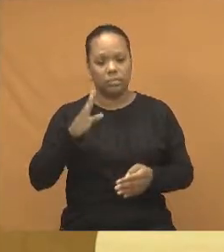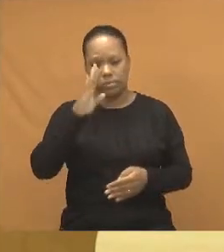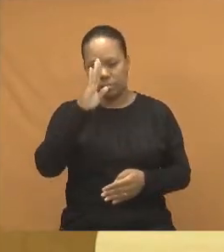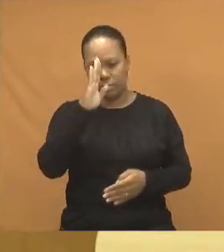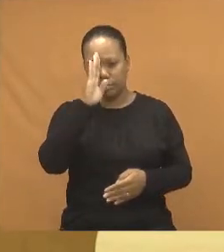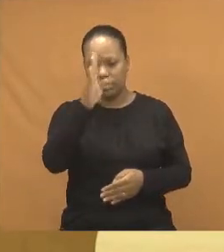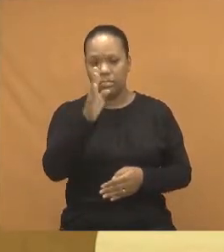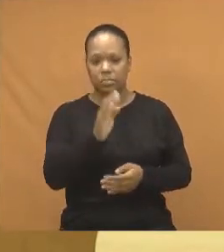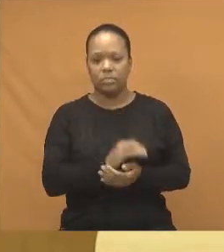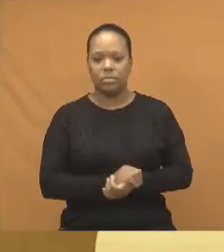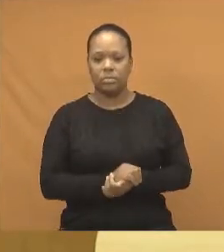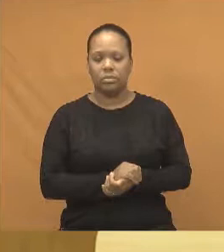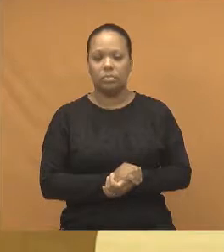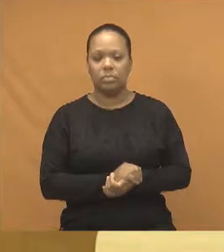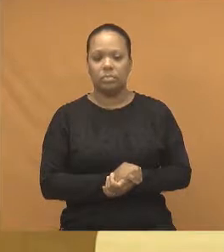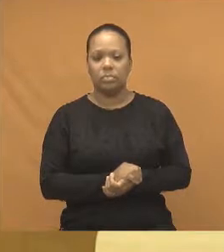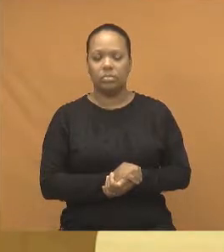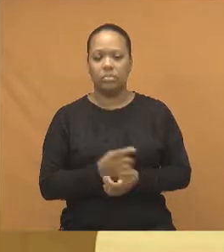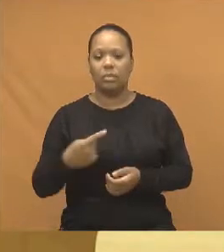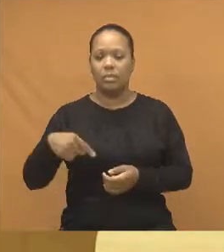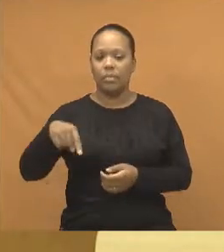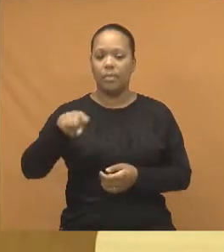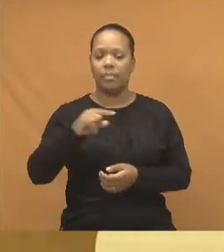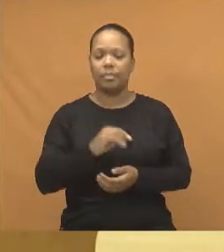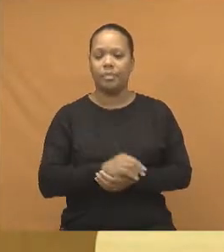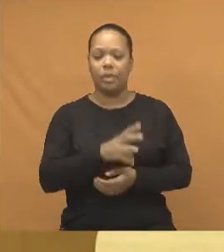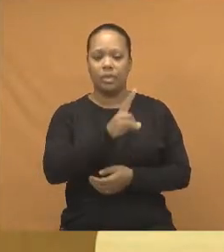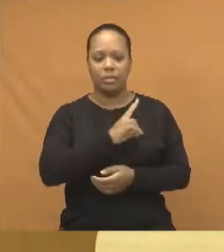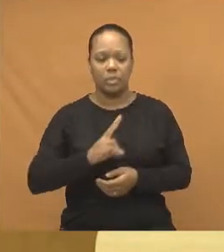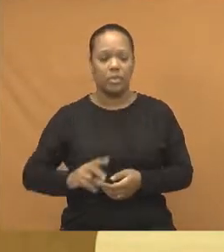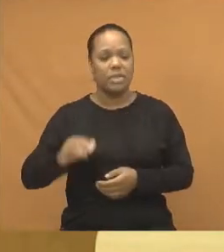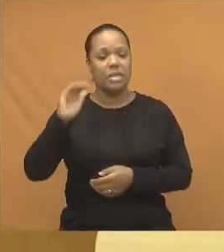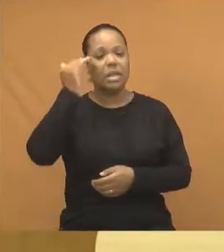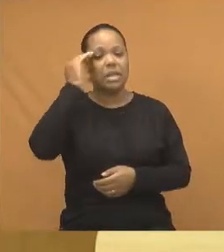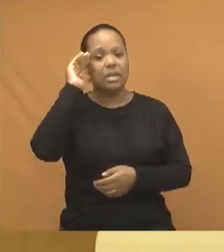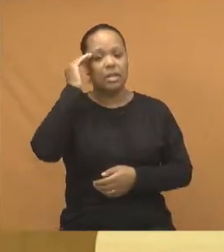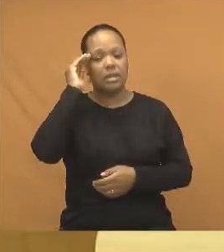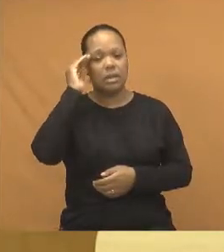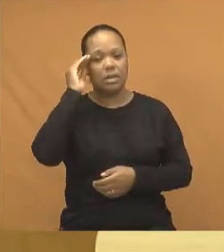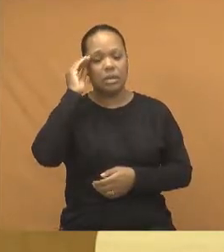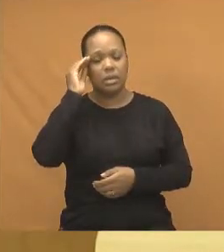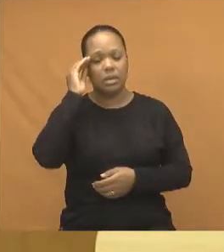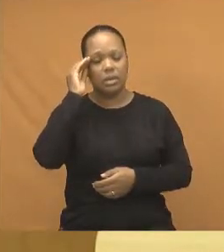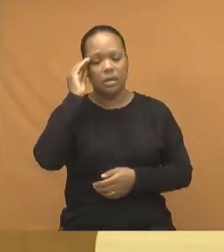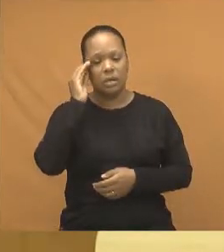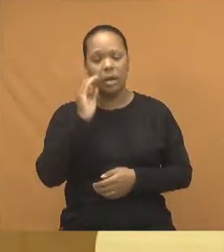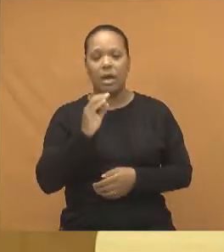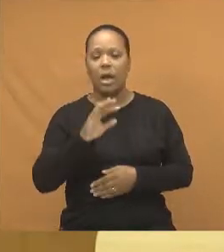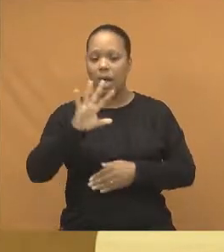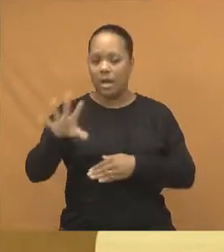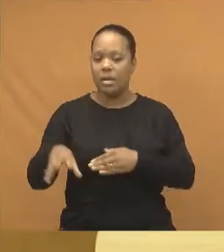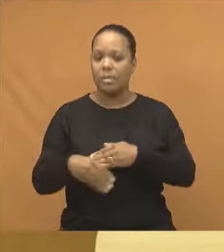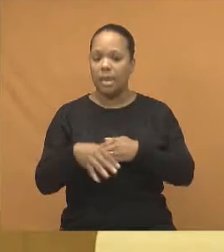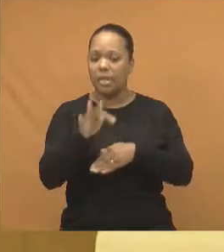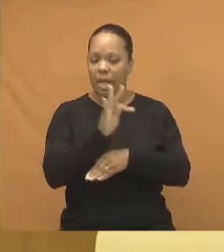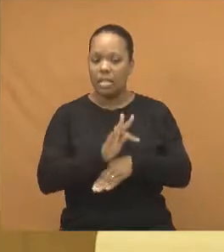prioritariamente. Então, eu quero que os nobres pares entendam a colocação técnica da emenda com relação